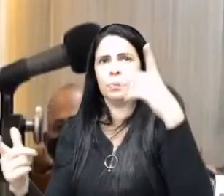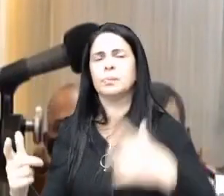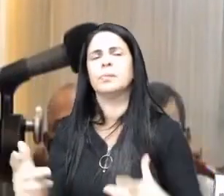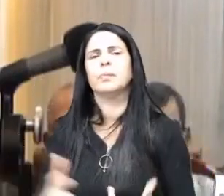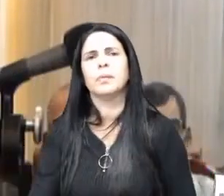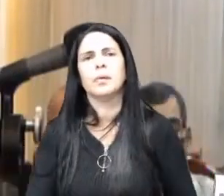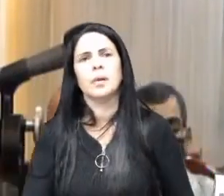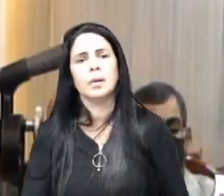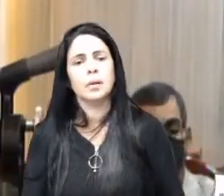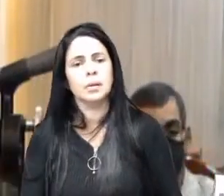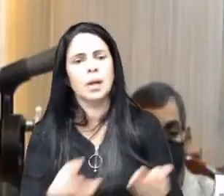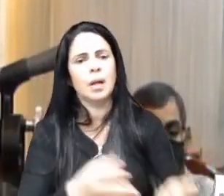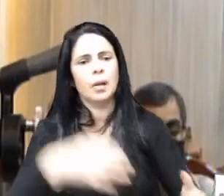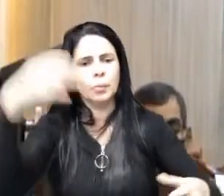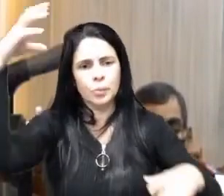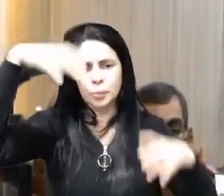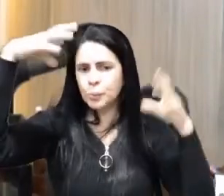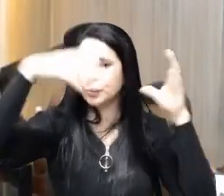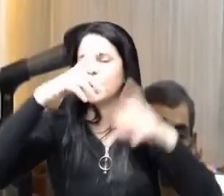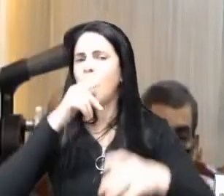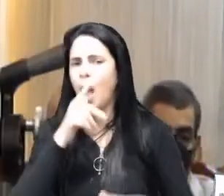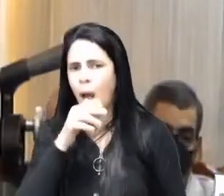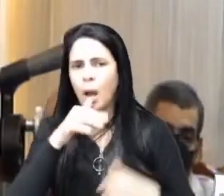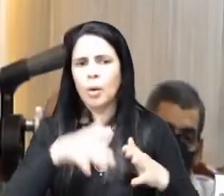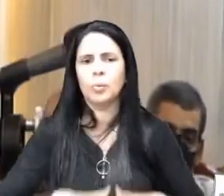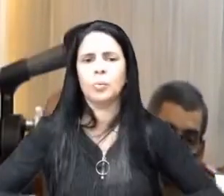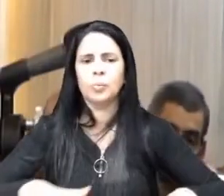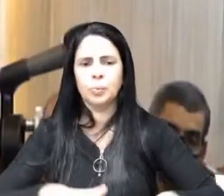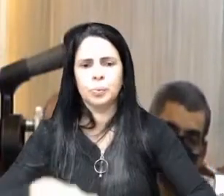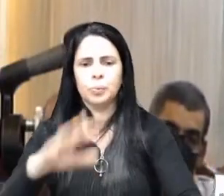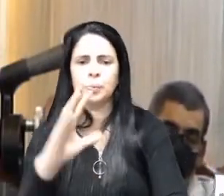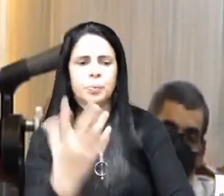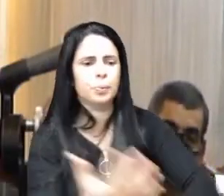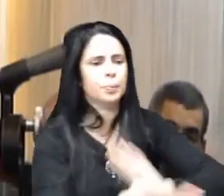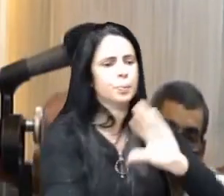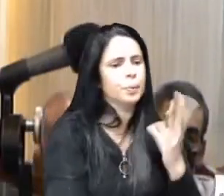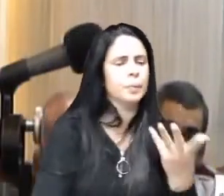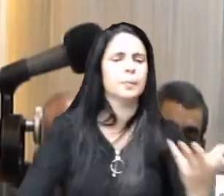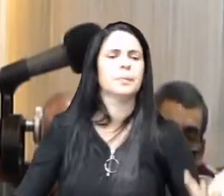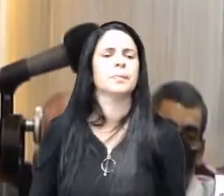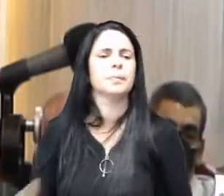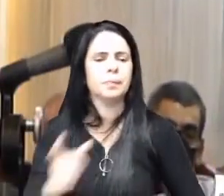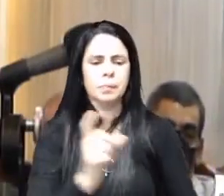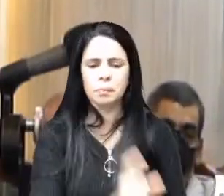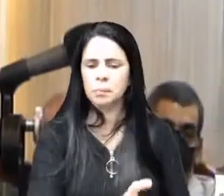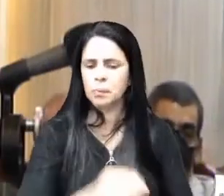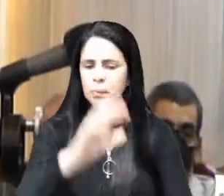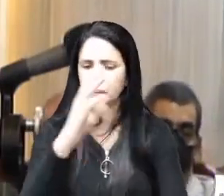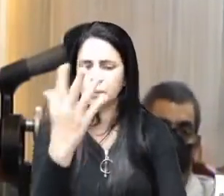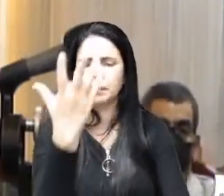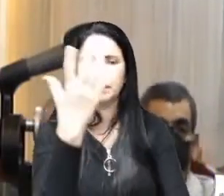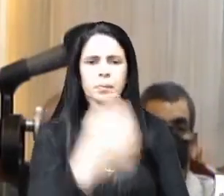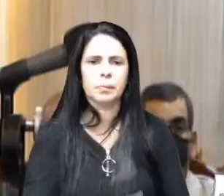de água e erva no campo a cada um.